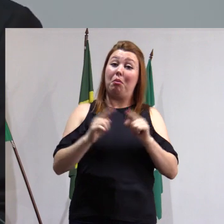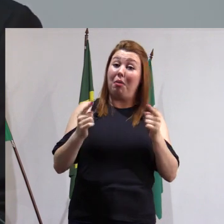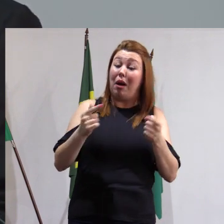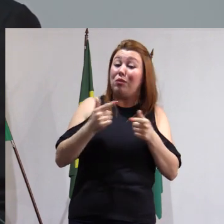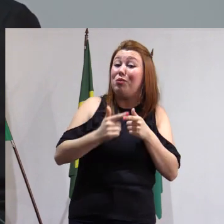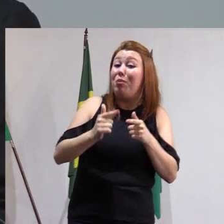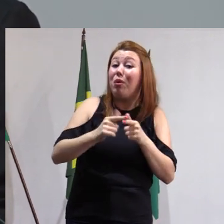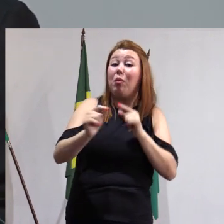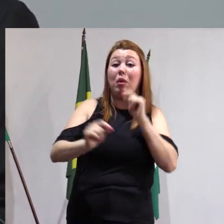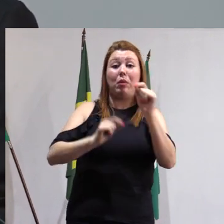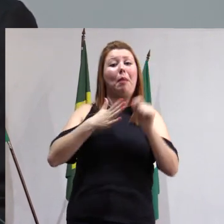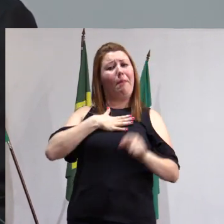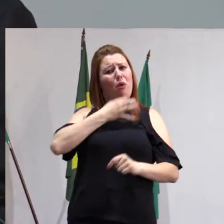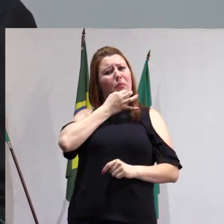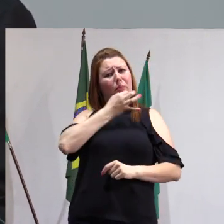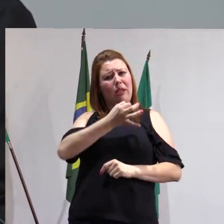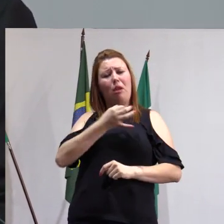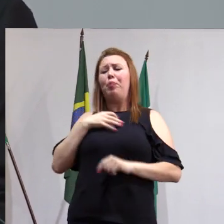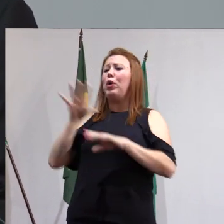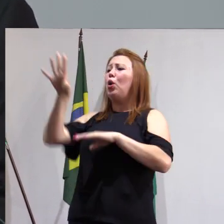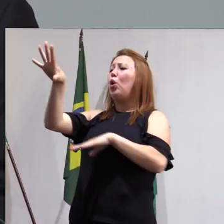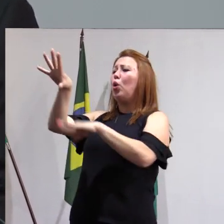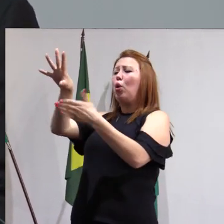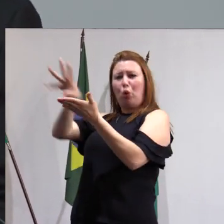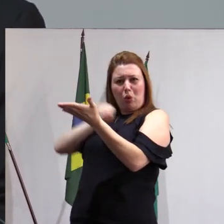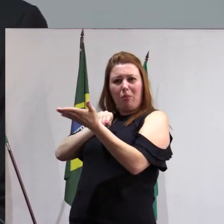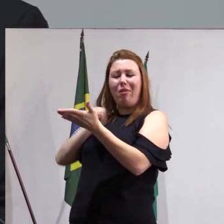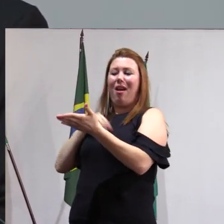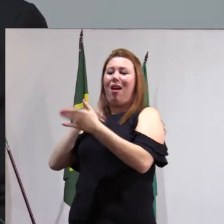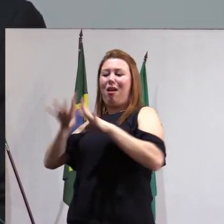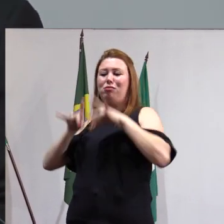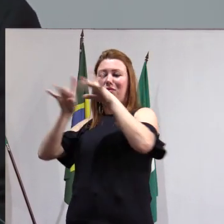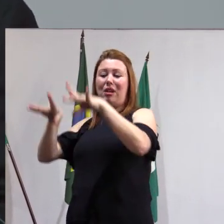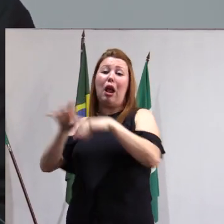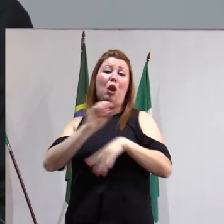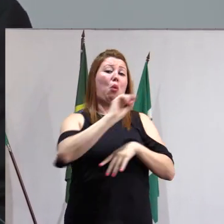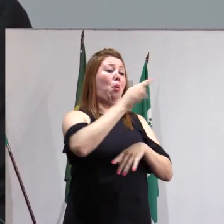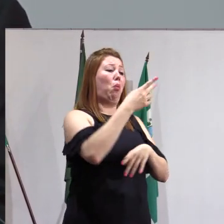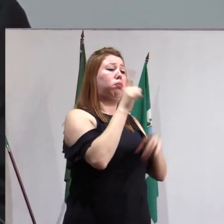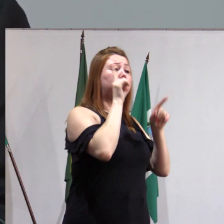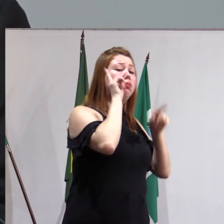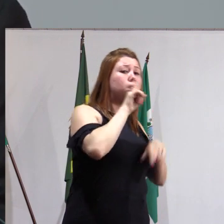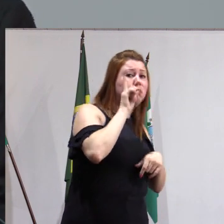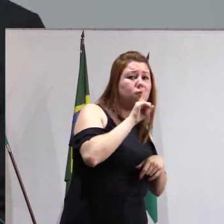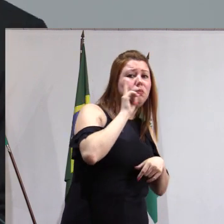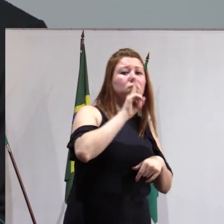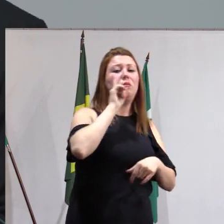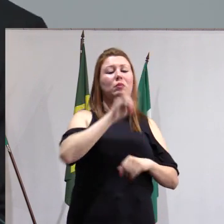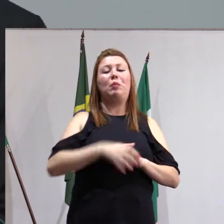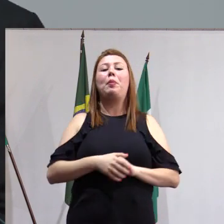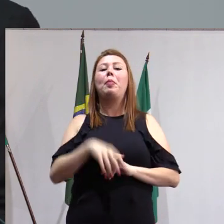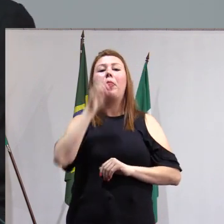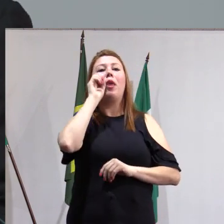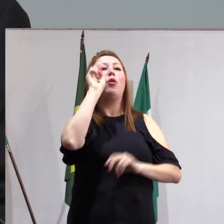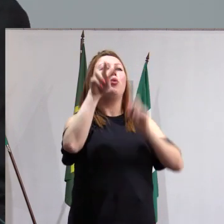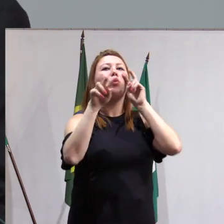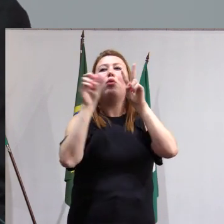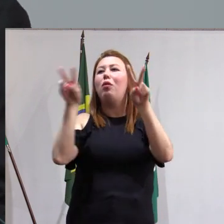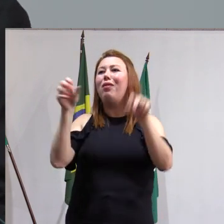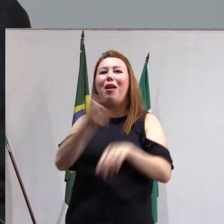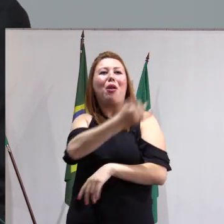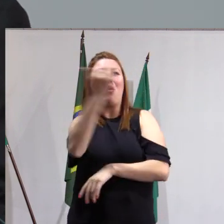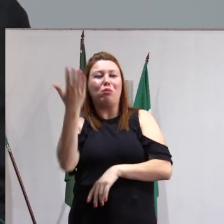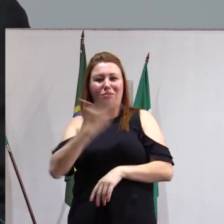meu ver, né? Copiar modelos como o da Austrália ou como o dos Estados Unidos, por exemplo. Eu estou vendo vários colegas